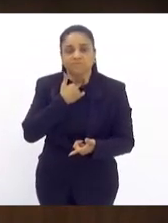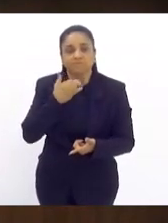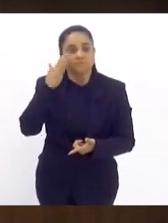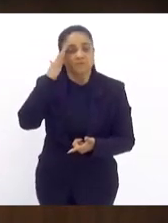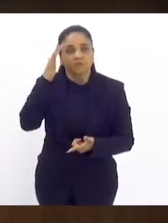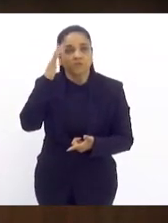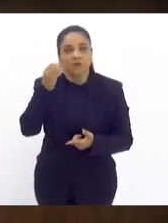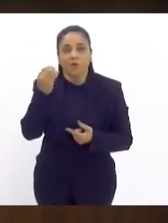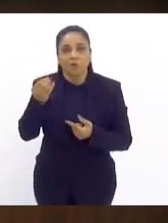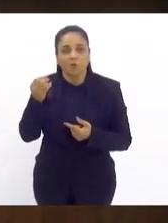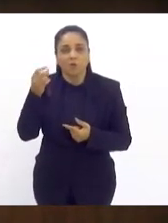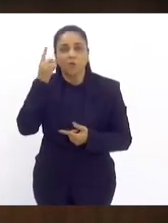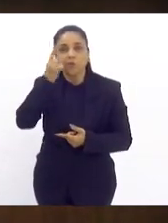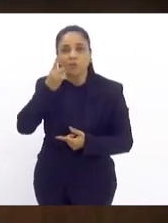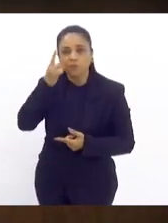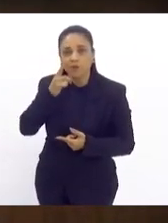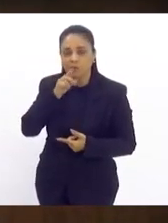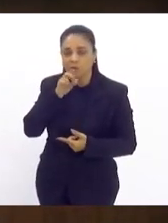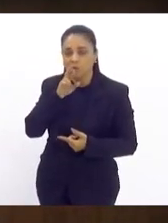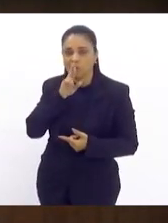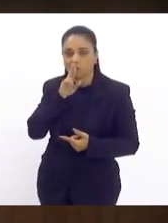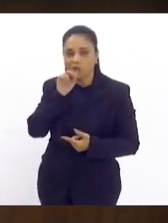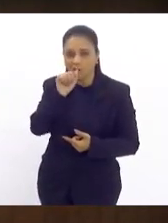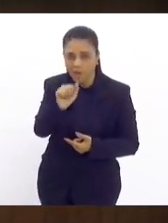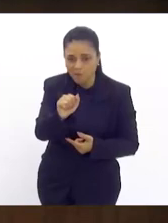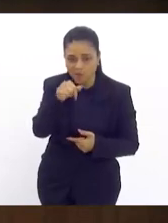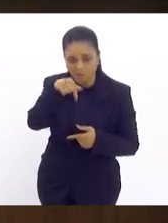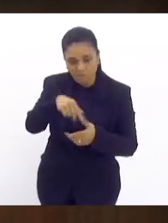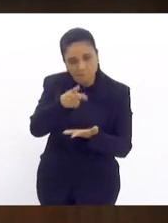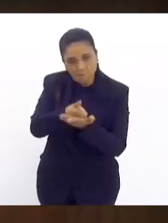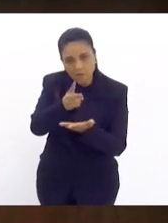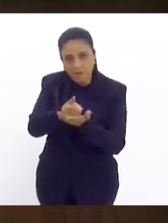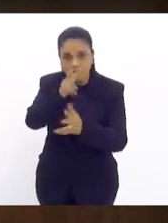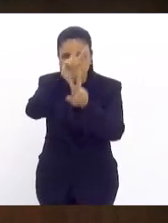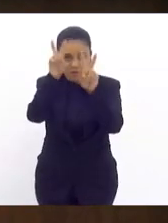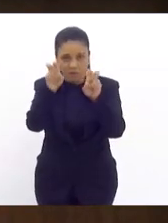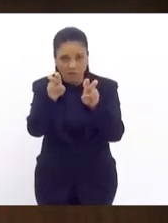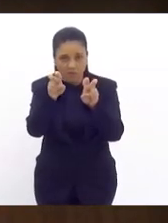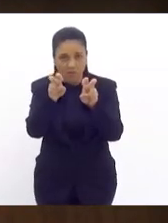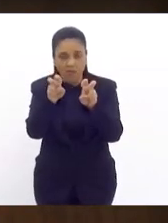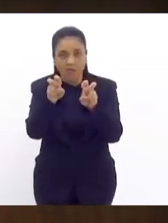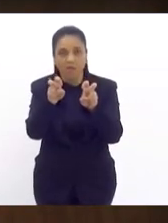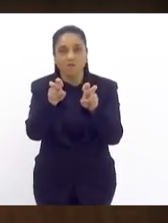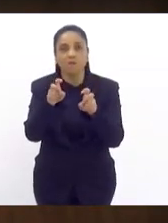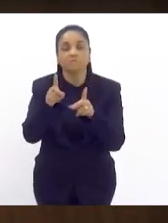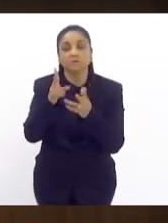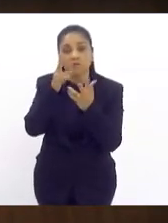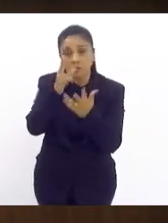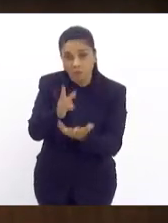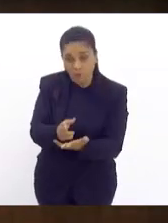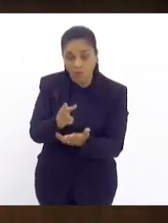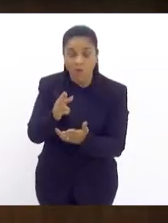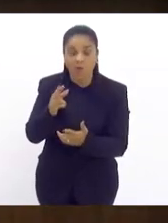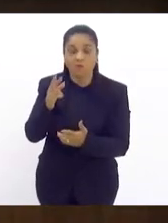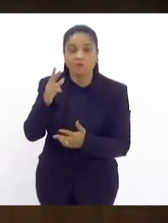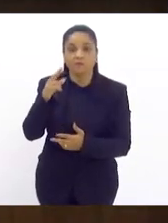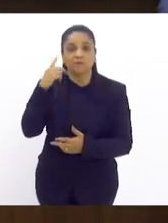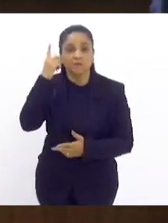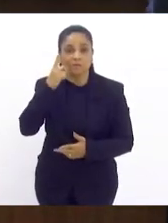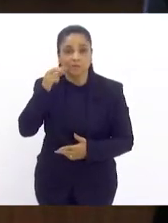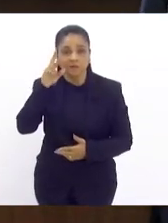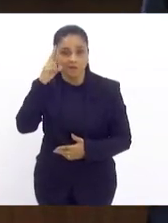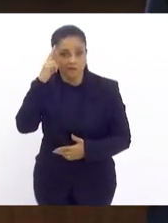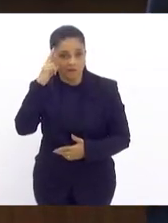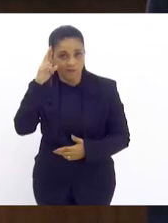Amorim Traz essa discussão no mesmo na mesma fala que faz um questionamento a atuação parlamentar a deputada Renato a gente não pode imaginar